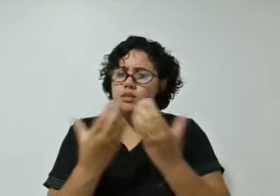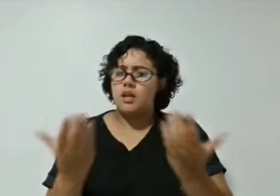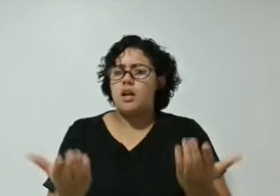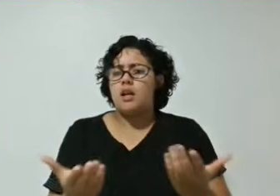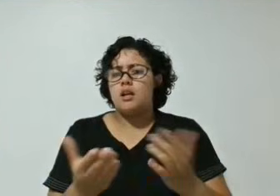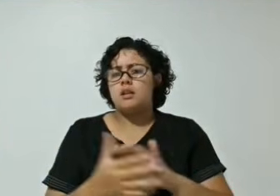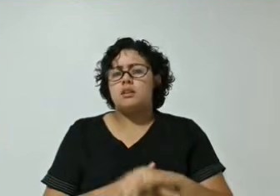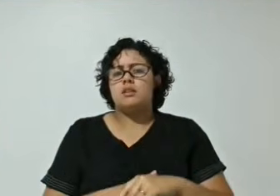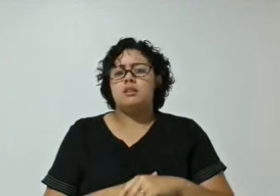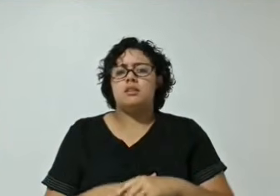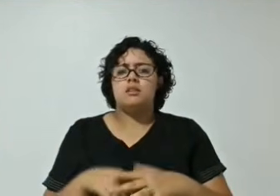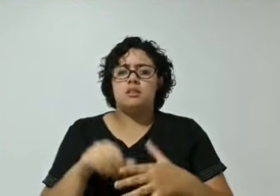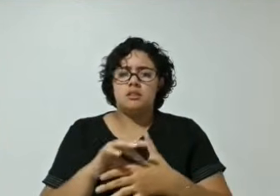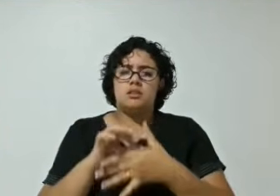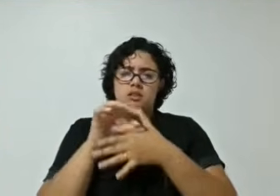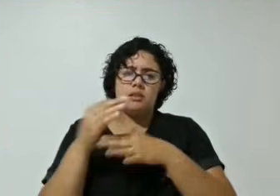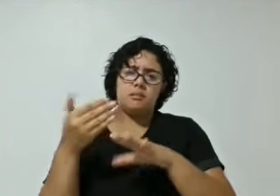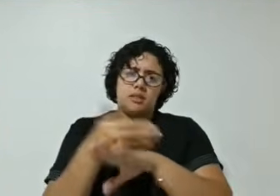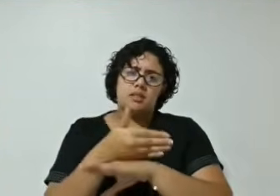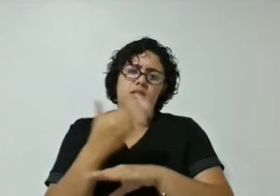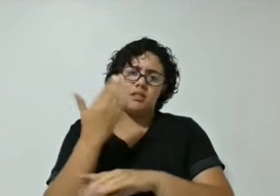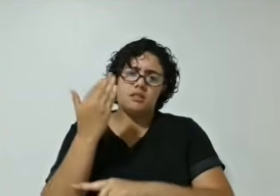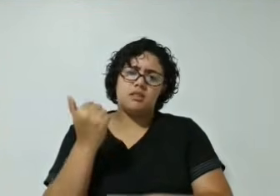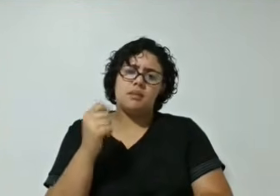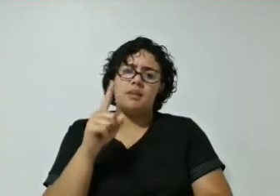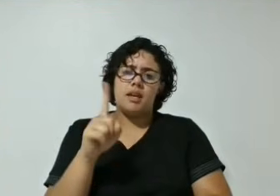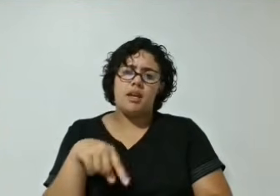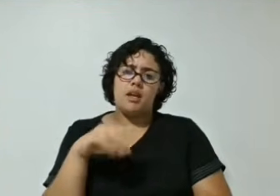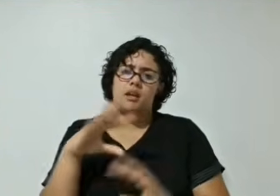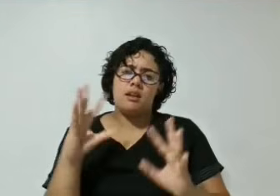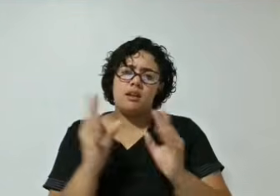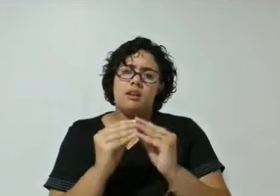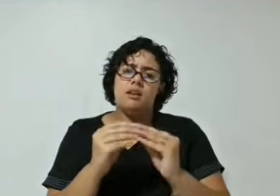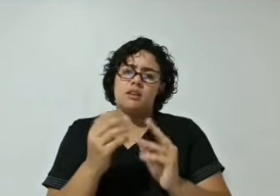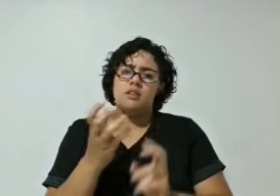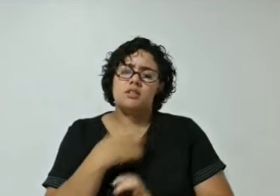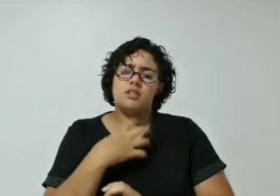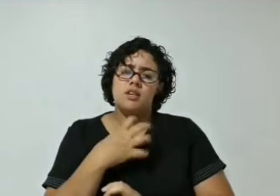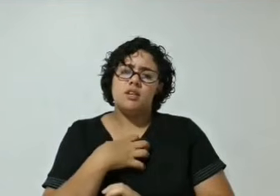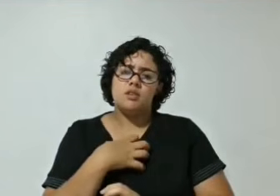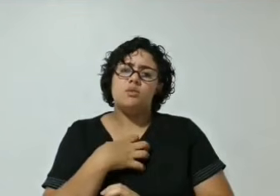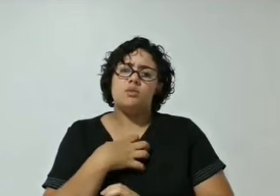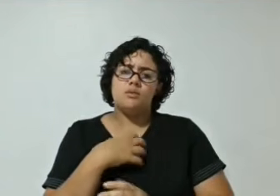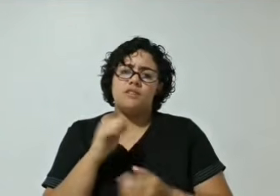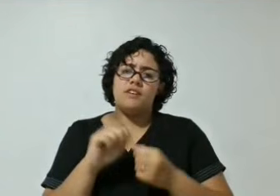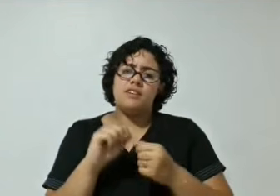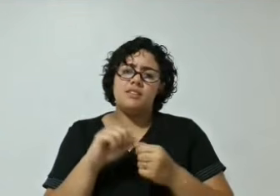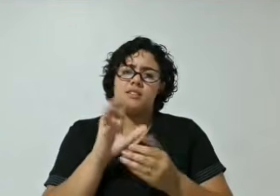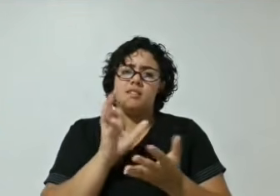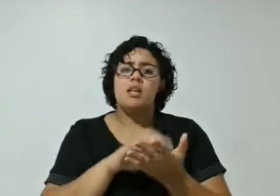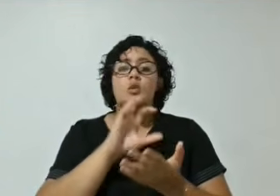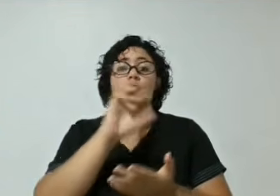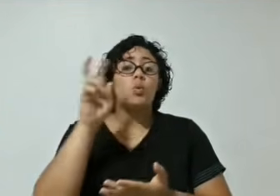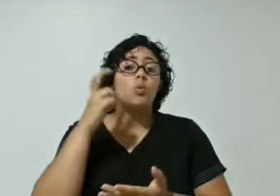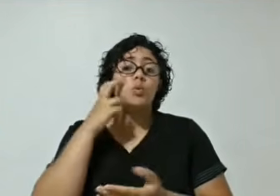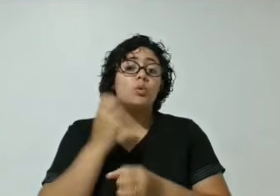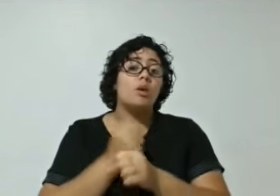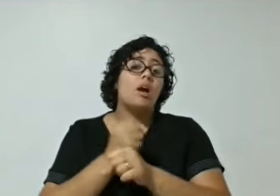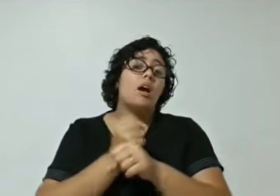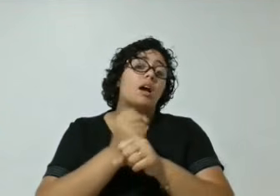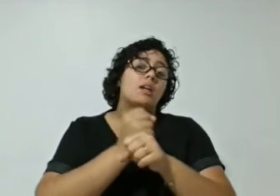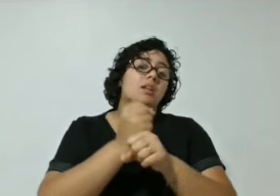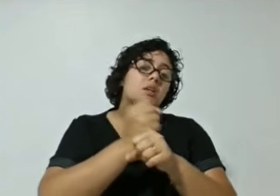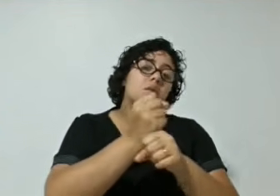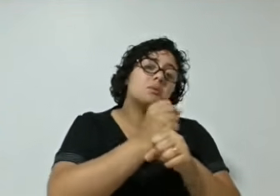estar presente, sabe? Acho que essa é o jeito de fazer o Centro Cultural perdurar por mais 30